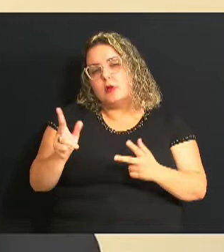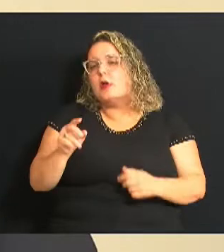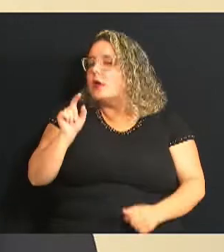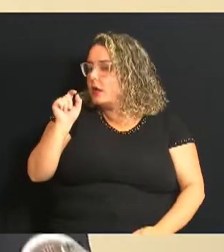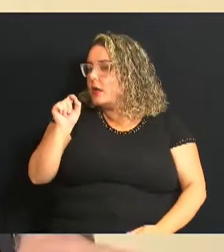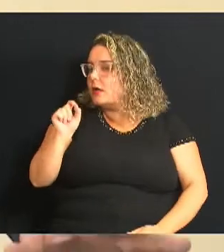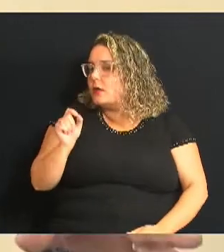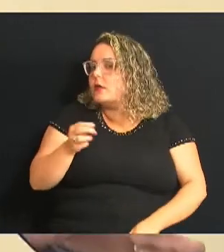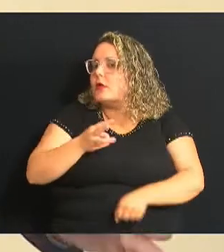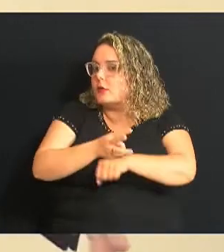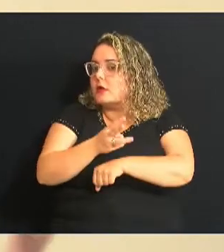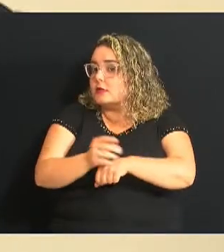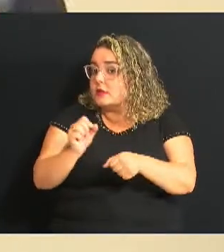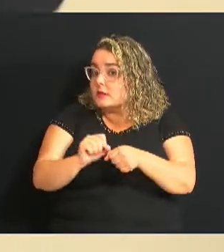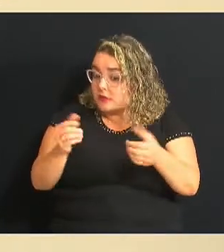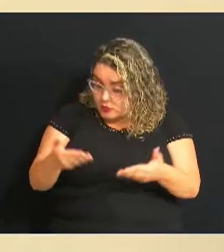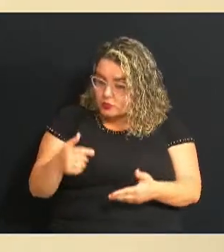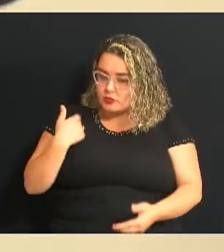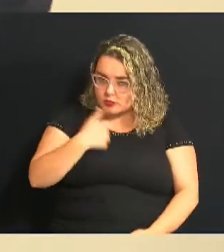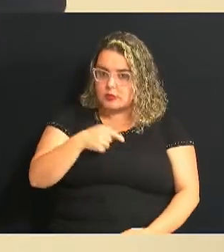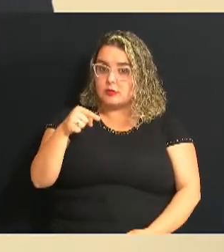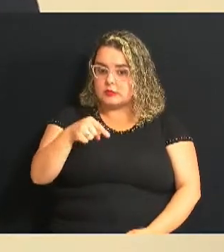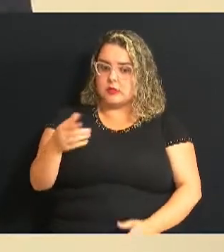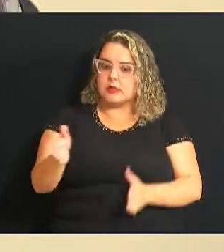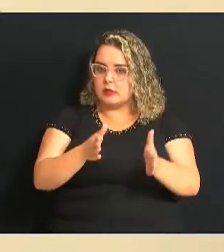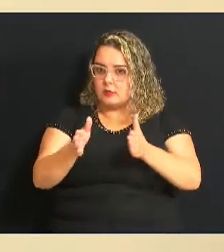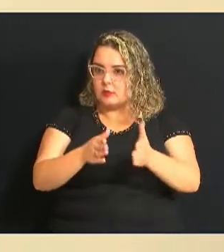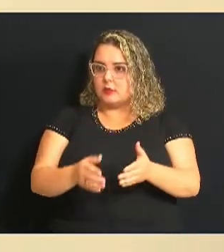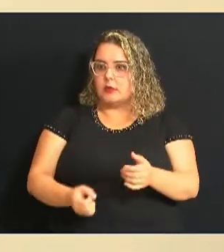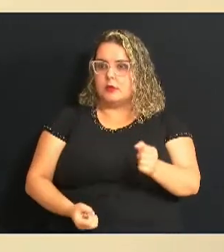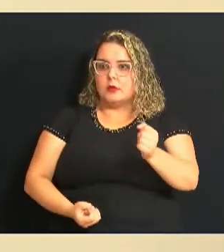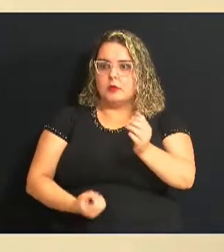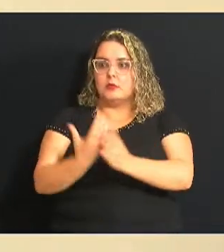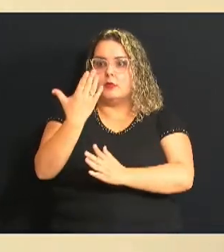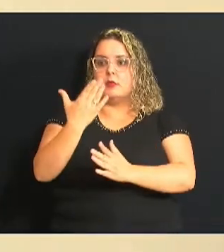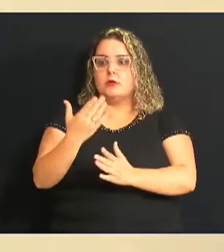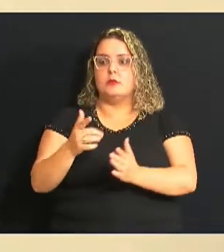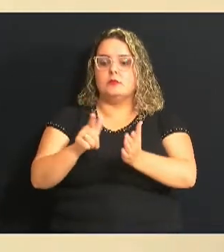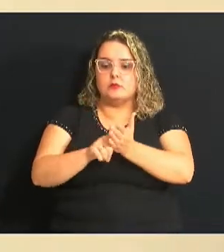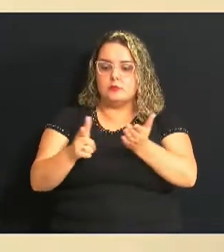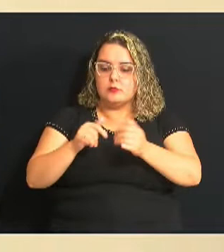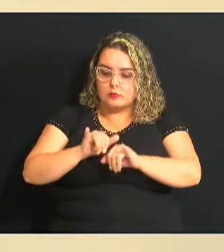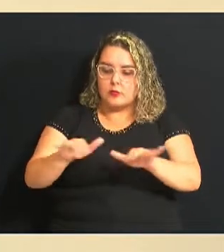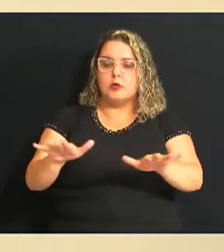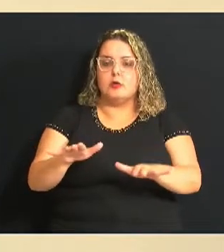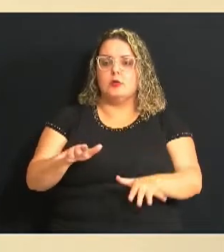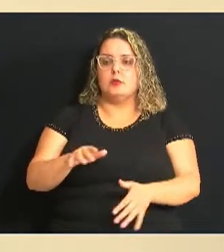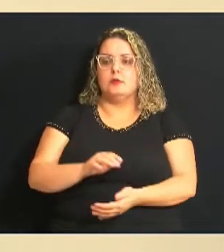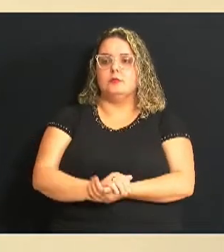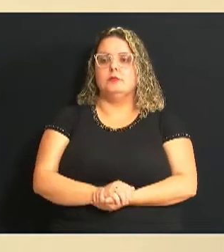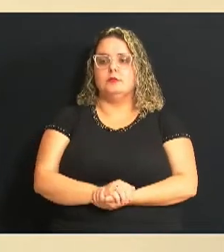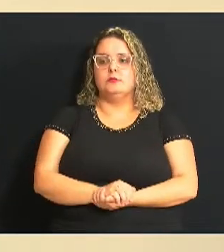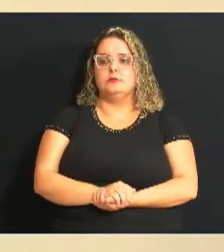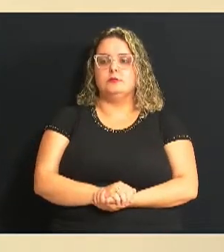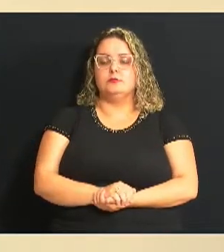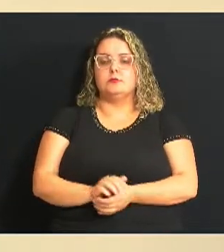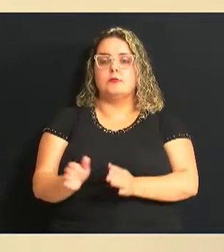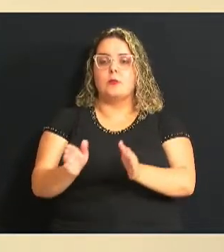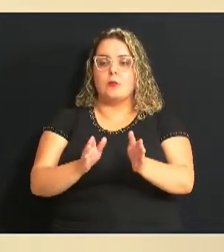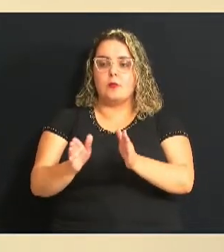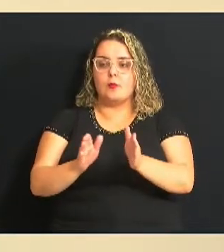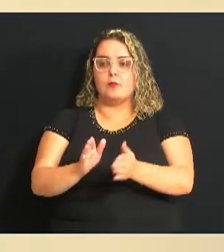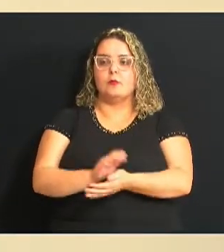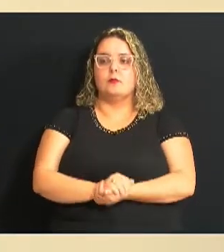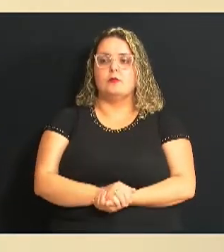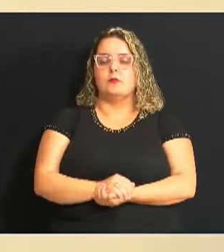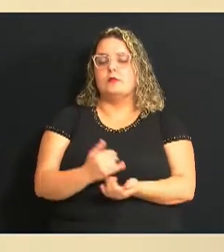hoje para nós. Foi a invenção da imprensa por Gutenberg. Foi no momento